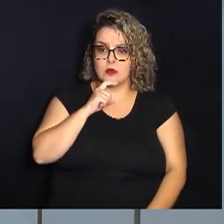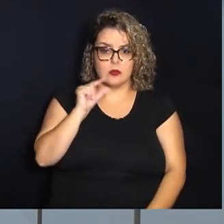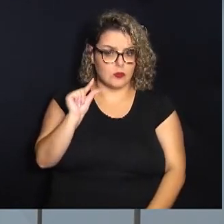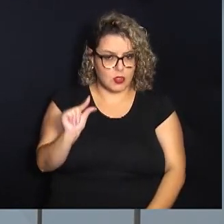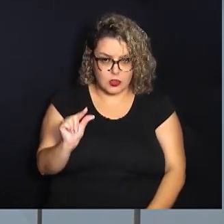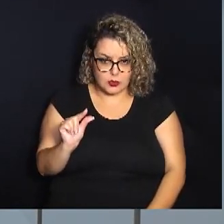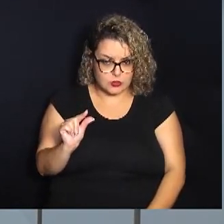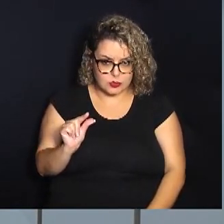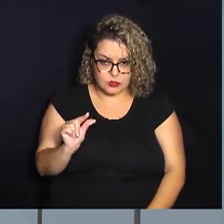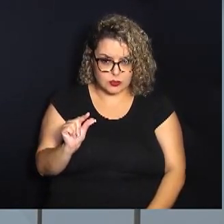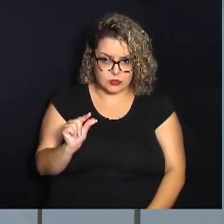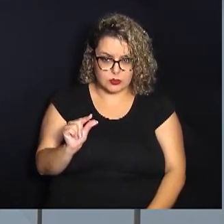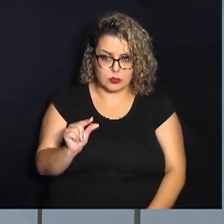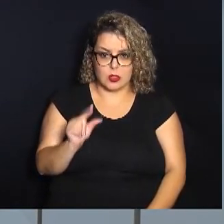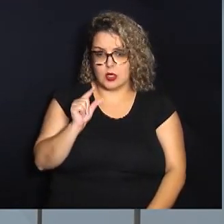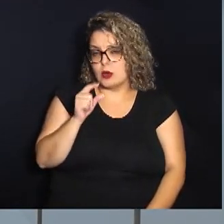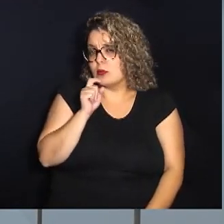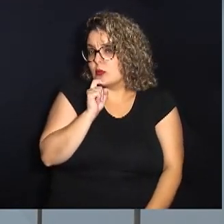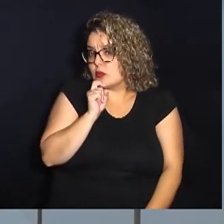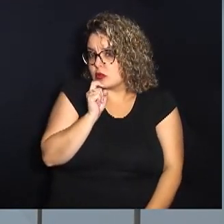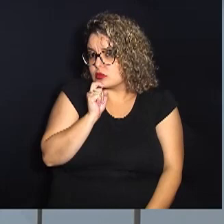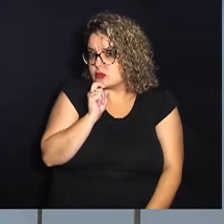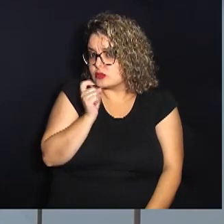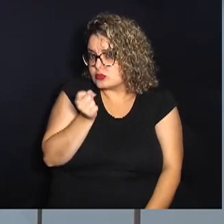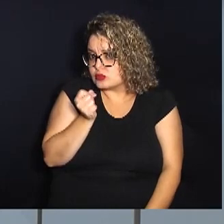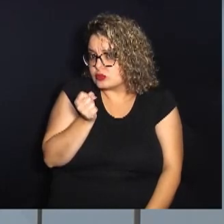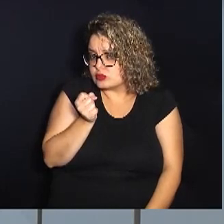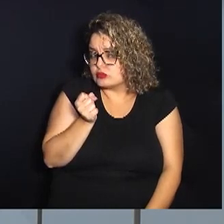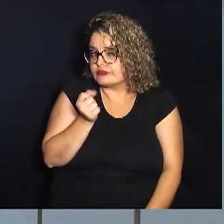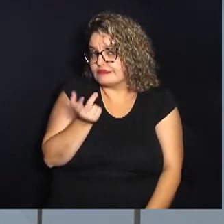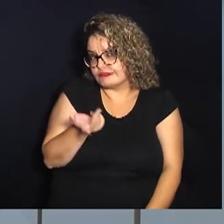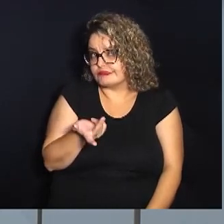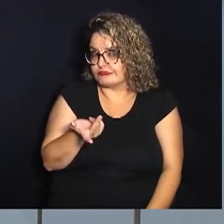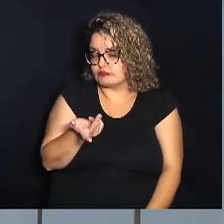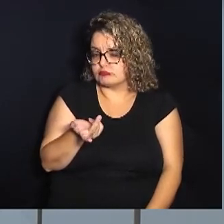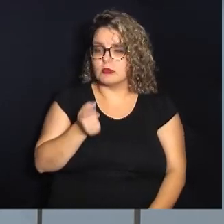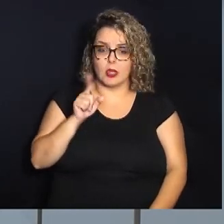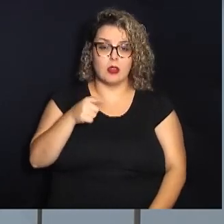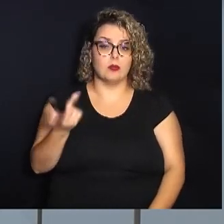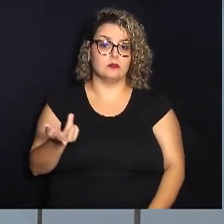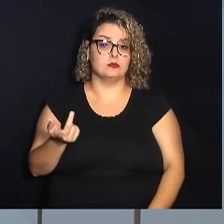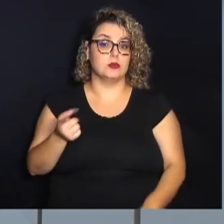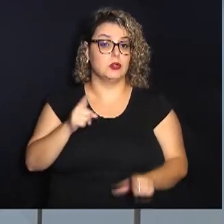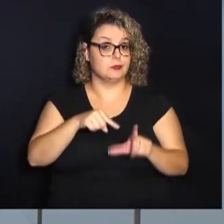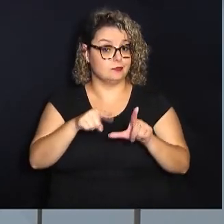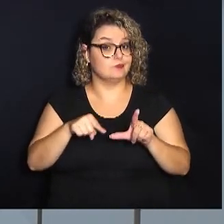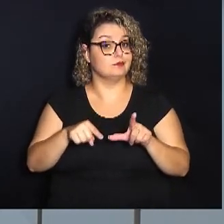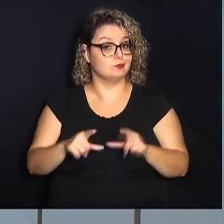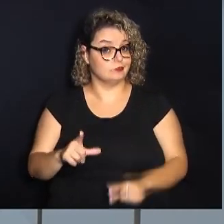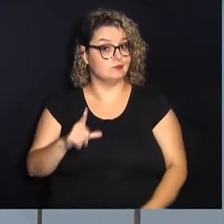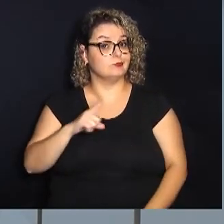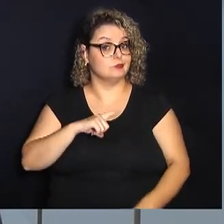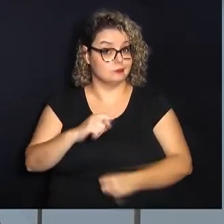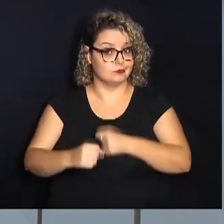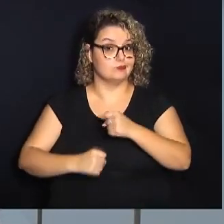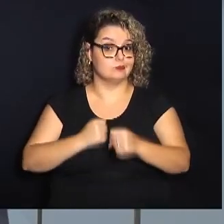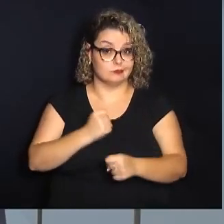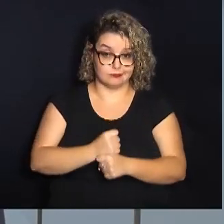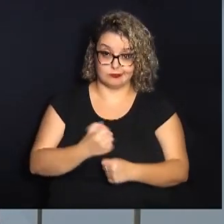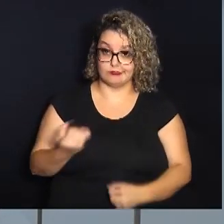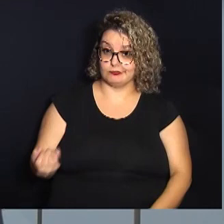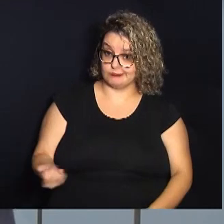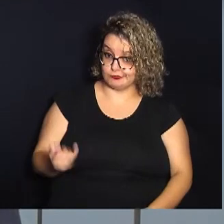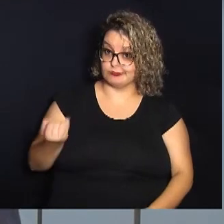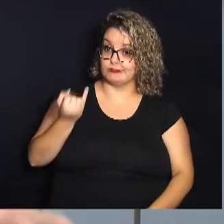com pouco frio. Isso foi um dos grandes indícios de que talvez pudéssemos ter um ano importante, porque a gente já